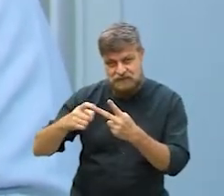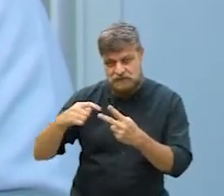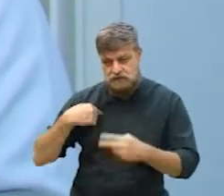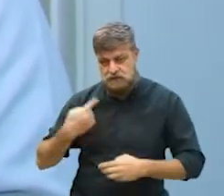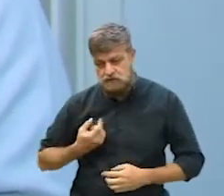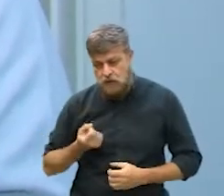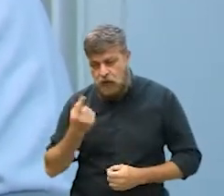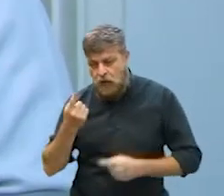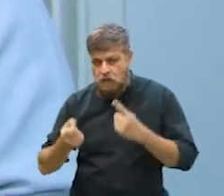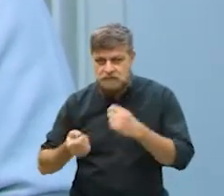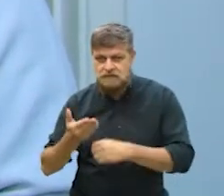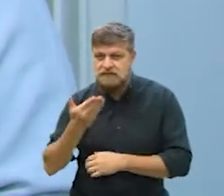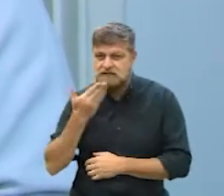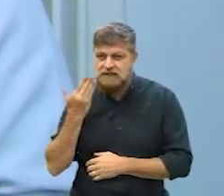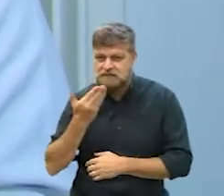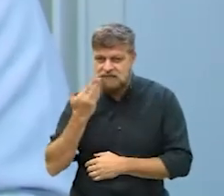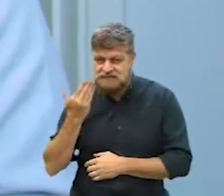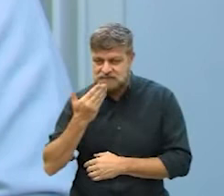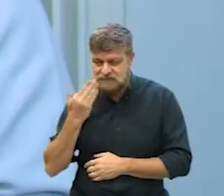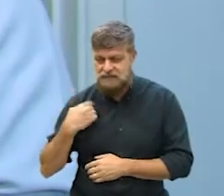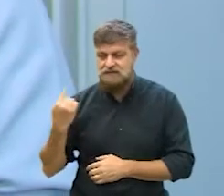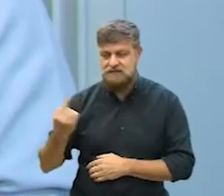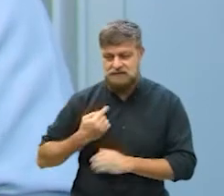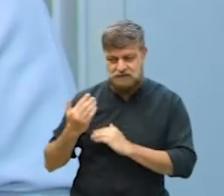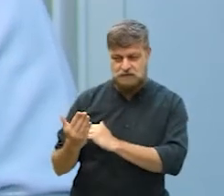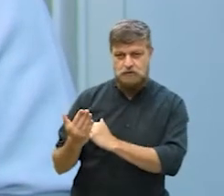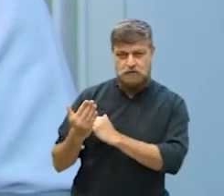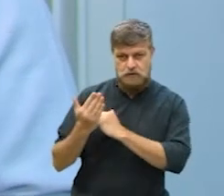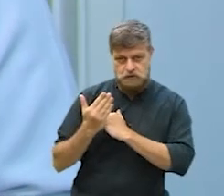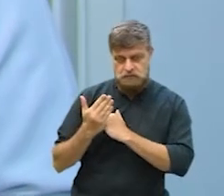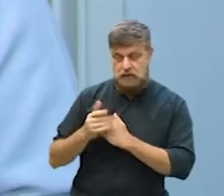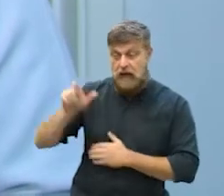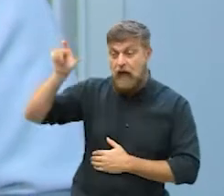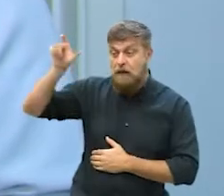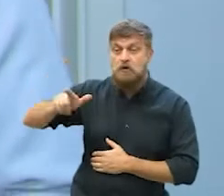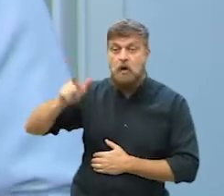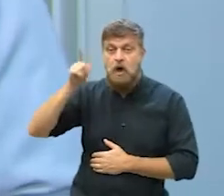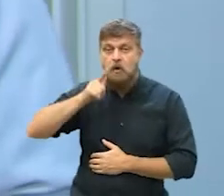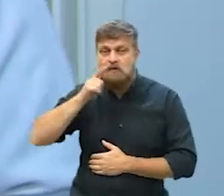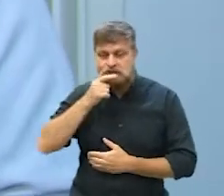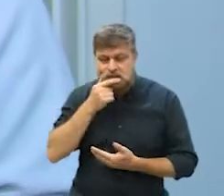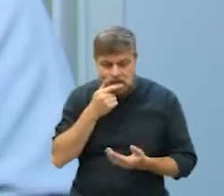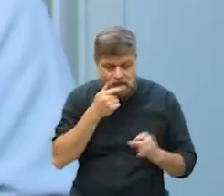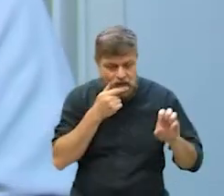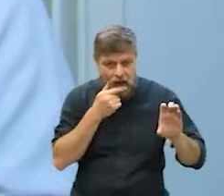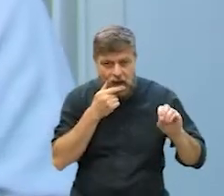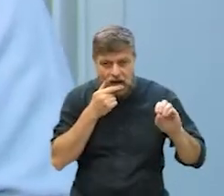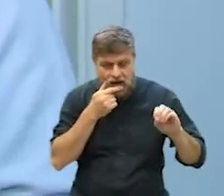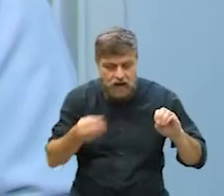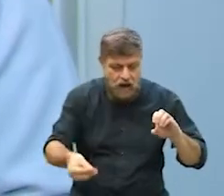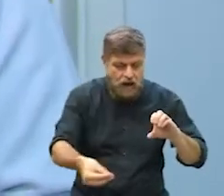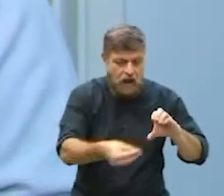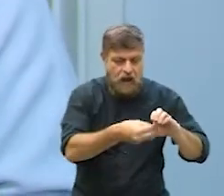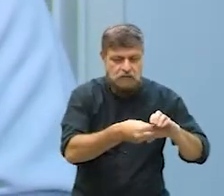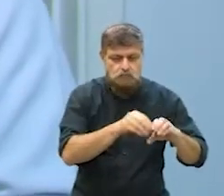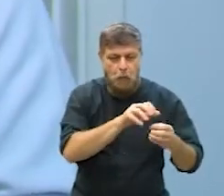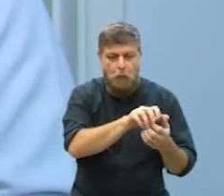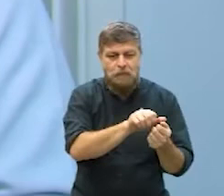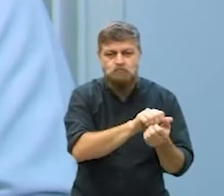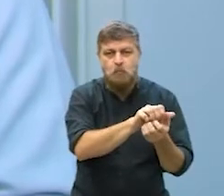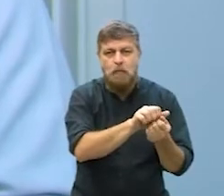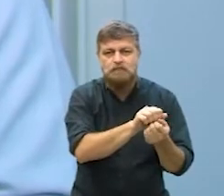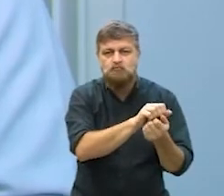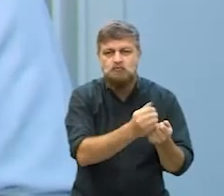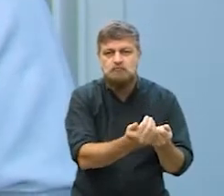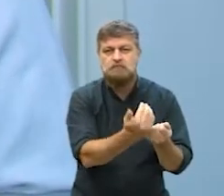a gente tem algumas facilidades que acabam ajudando no tutor a dar o medicamento para o animal e facilitar a